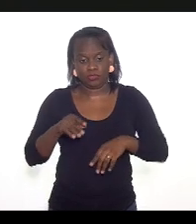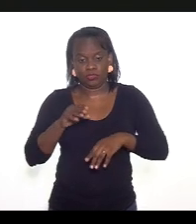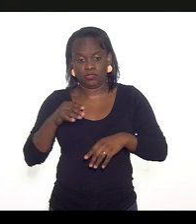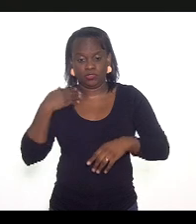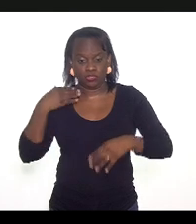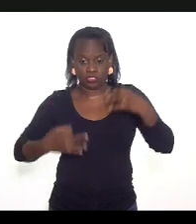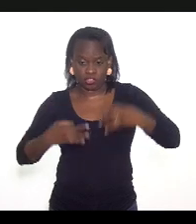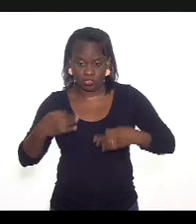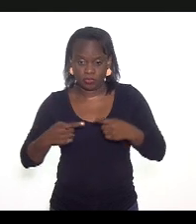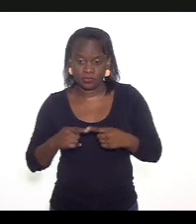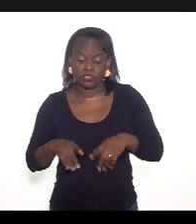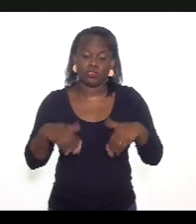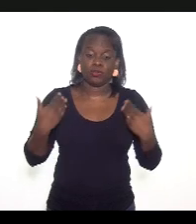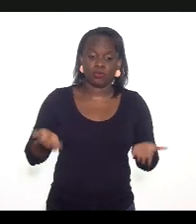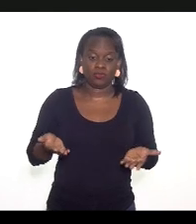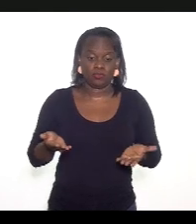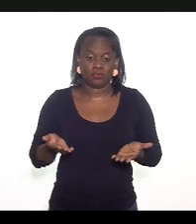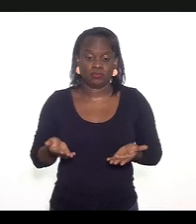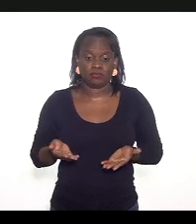jurisdicionais ou